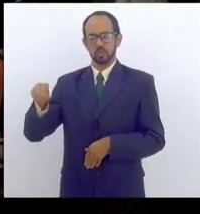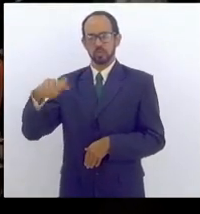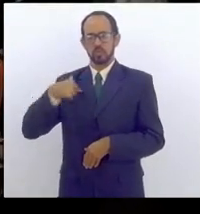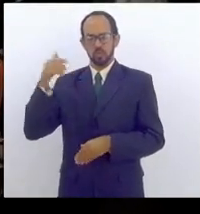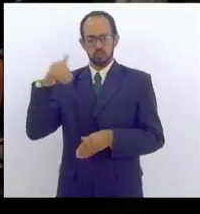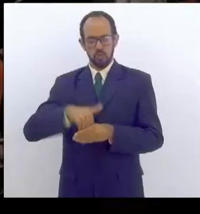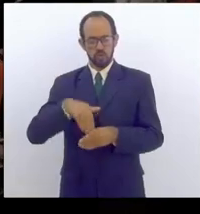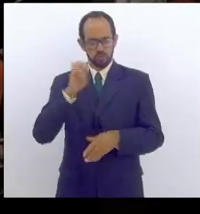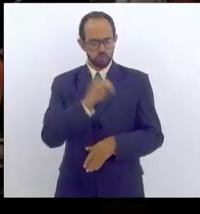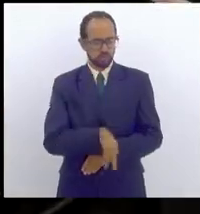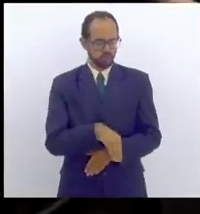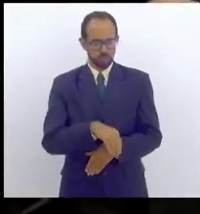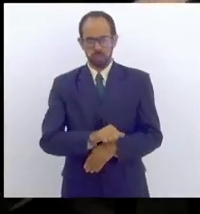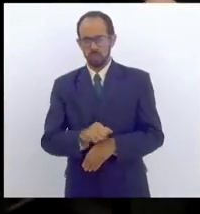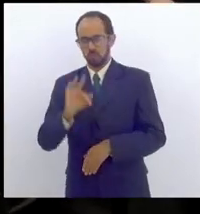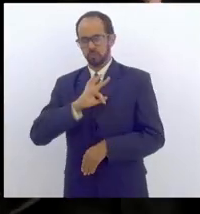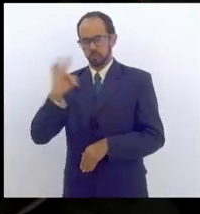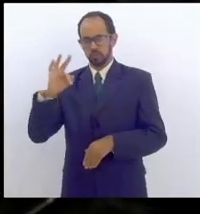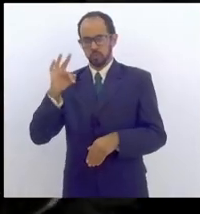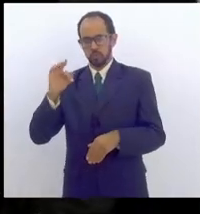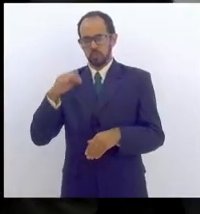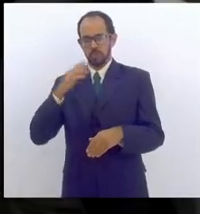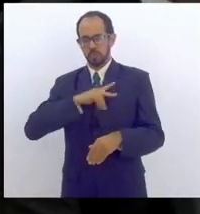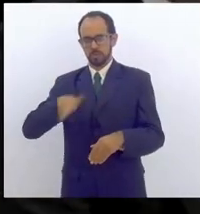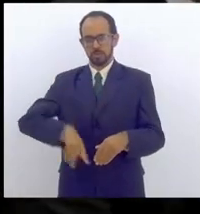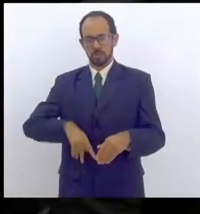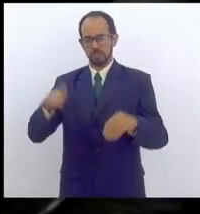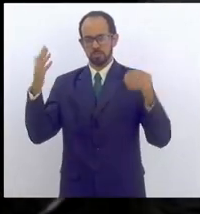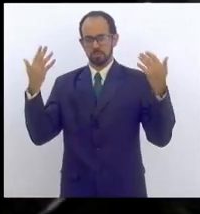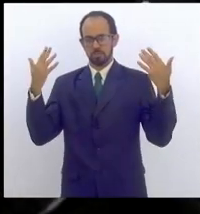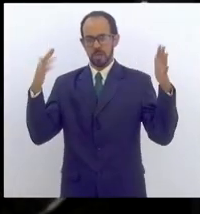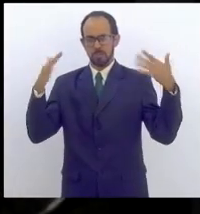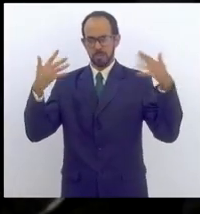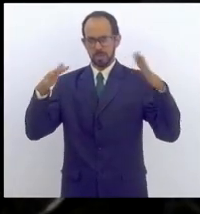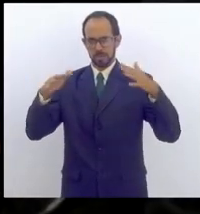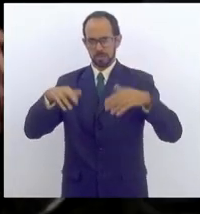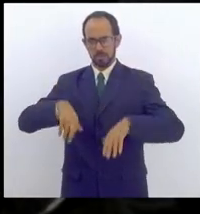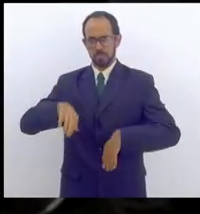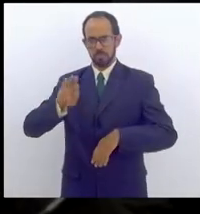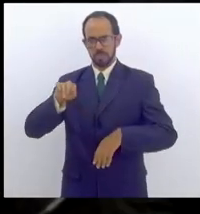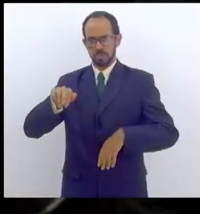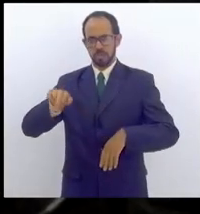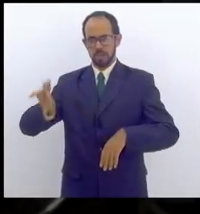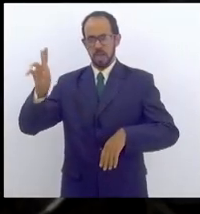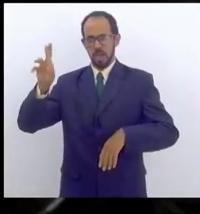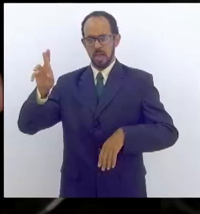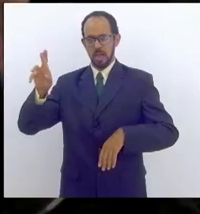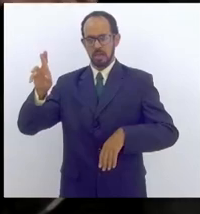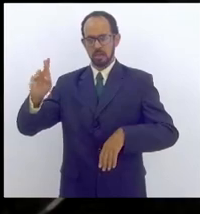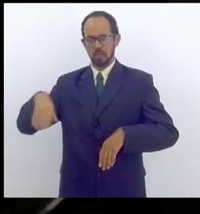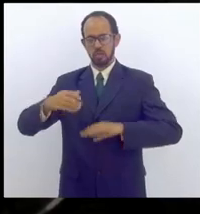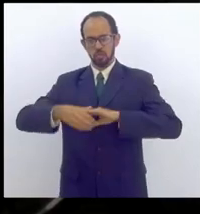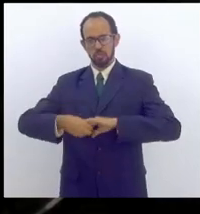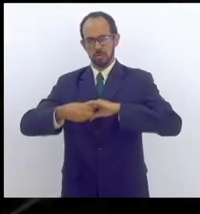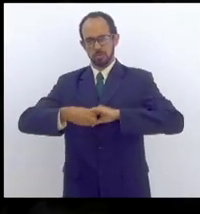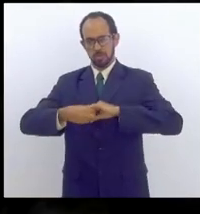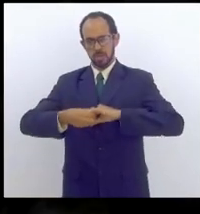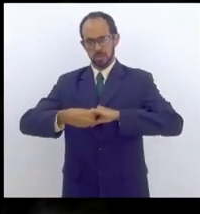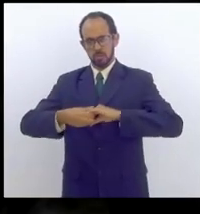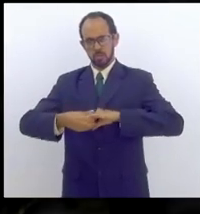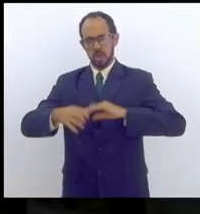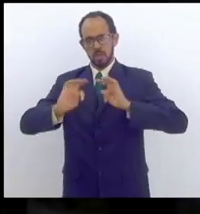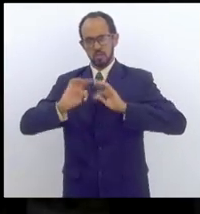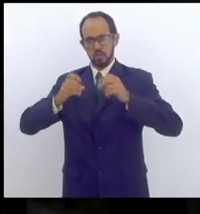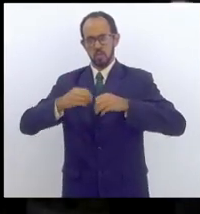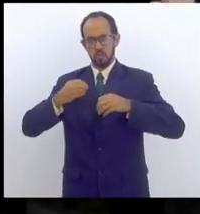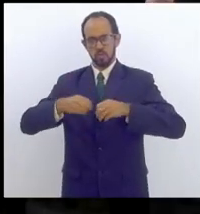parabéns. Futuro presidente Rodrigo Barcelar, a toda a chapa. E cumprimento desde já a todos os colegas